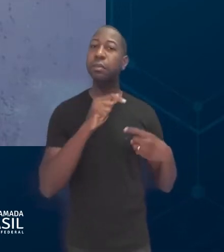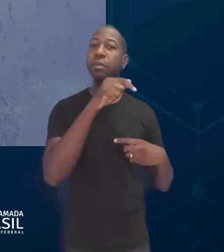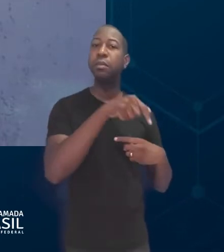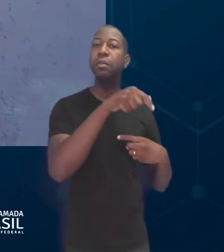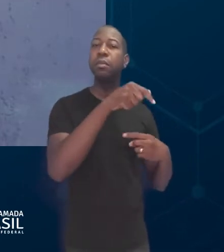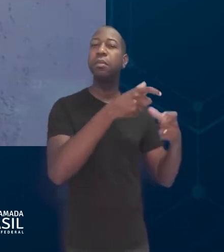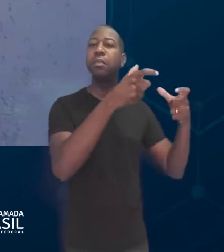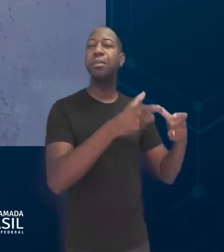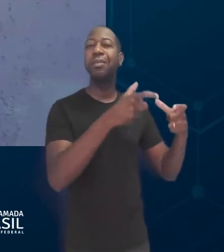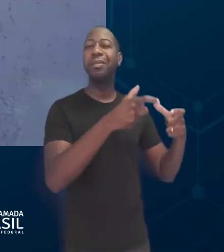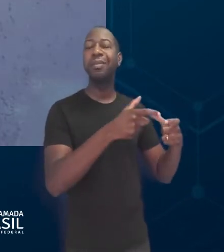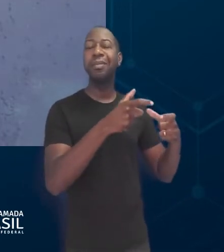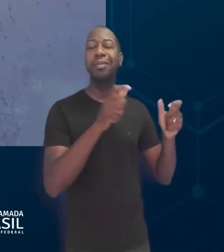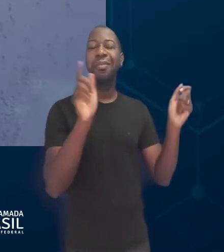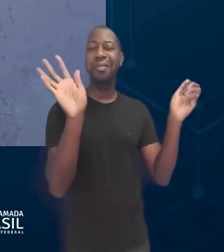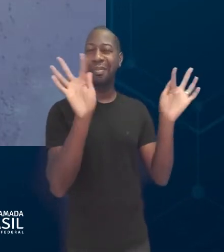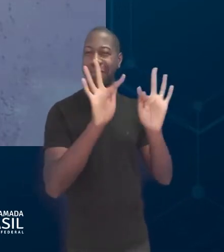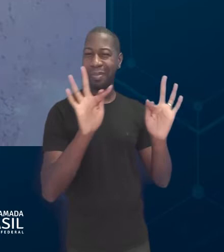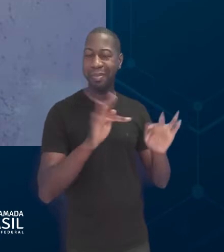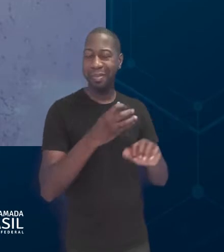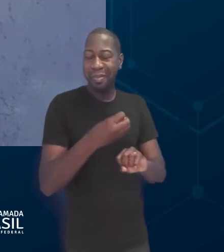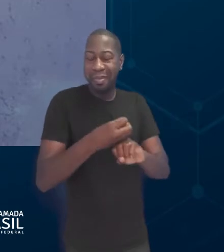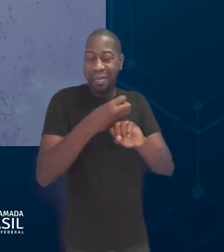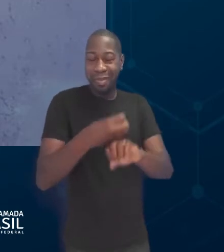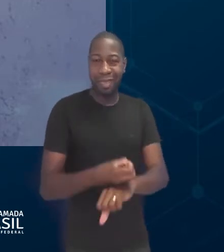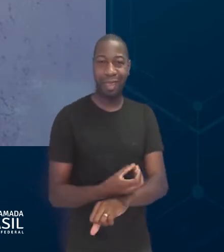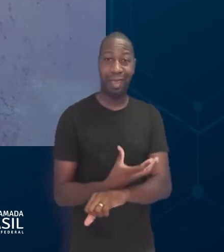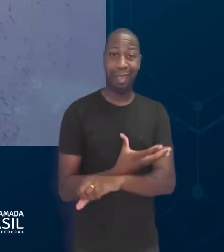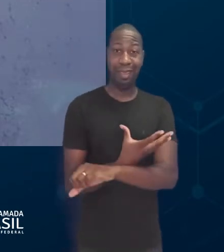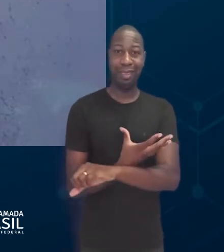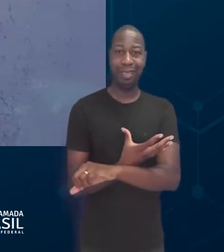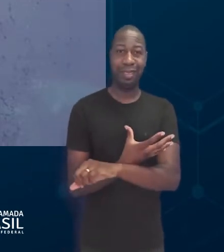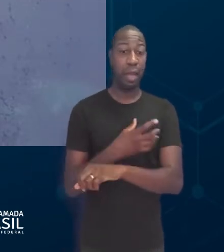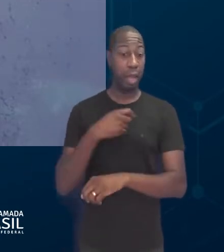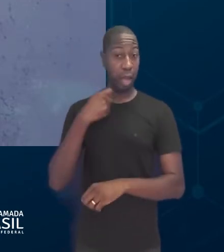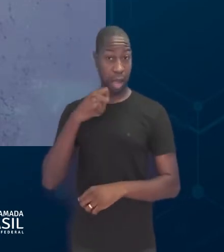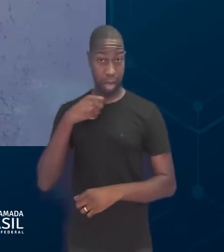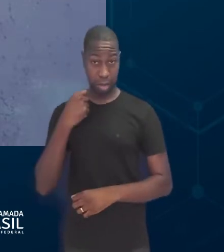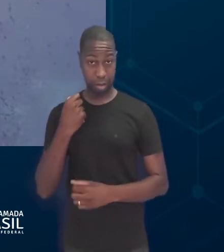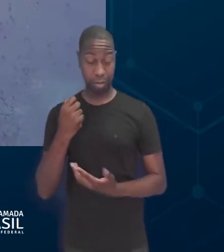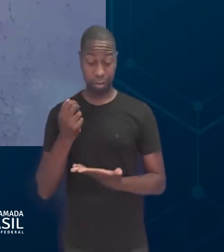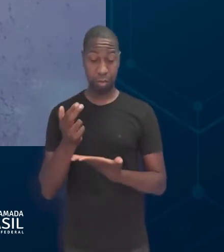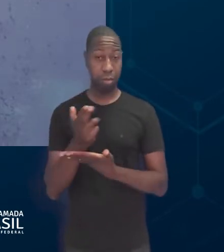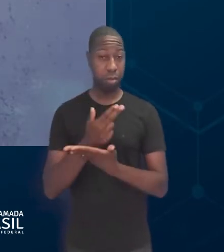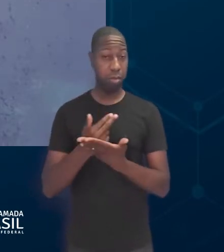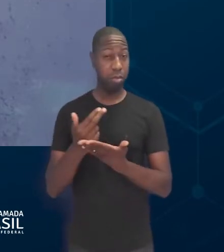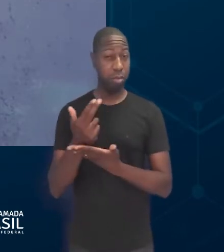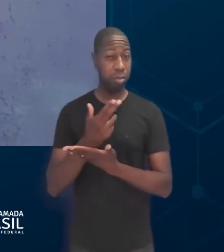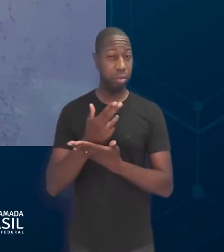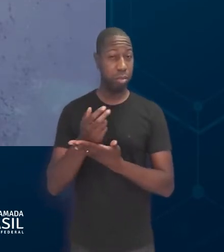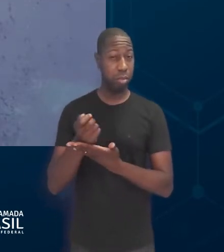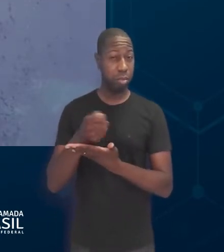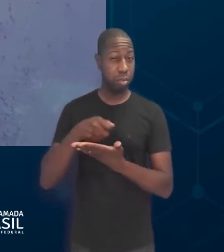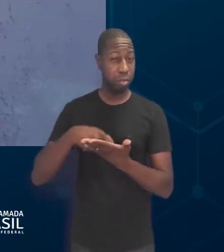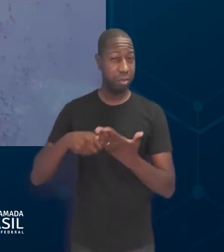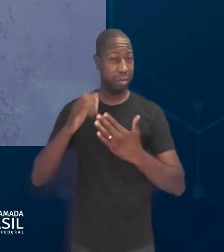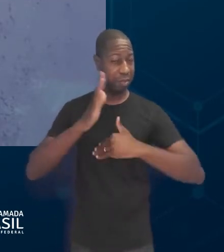alegria e emoção. Artistas e autores que vieram mostrar o seu trabalho com todo o seu